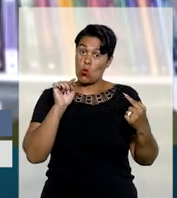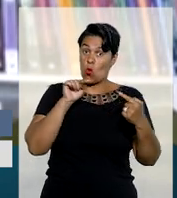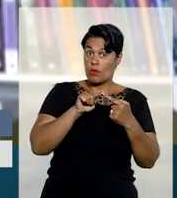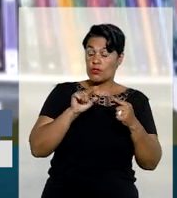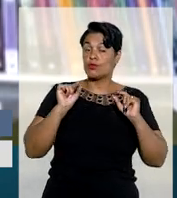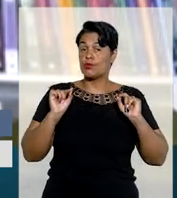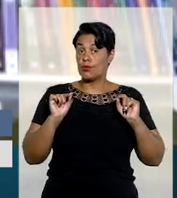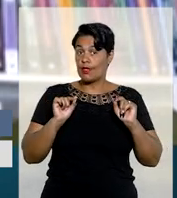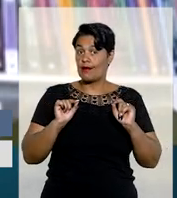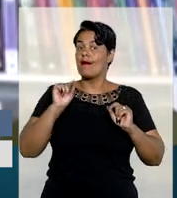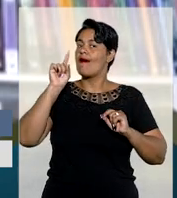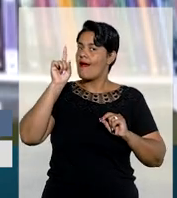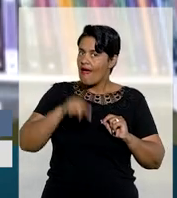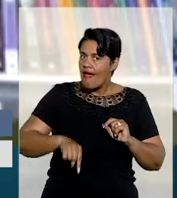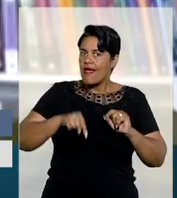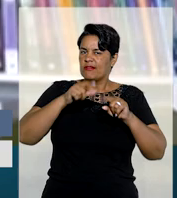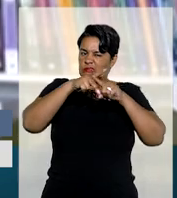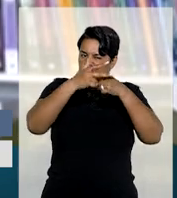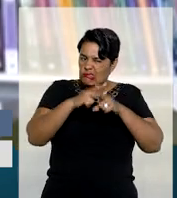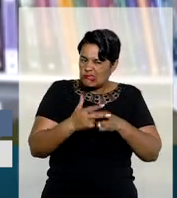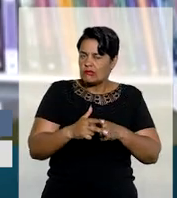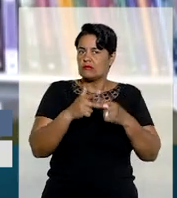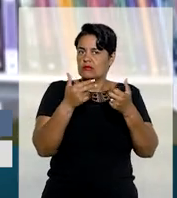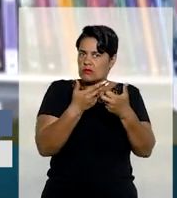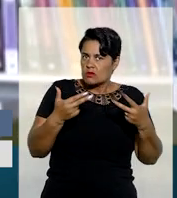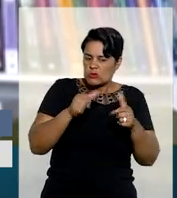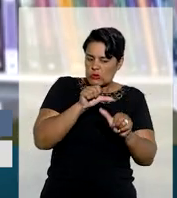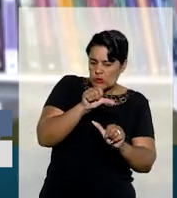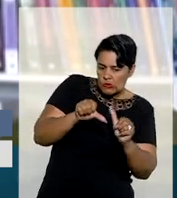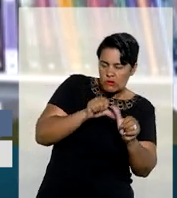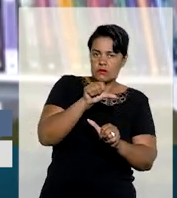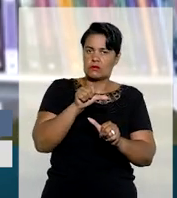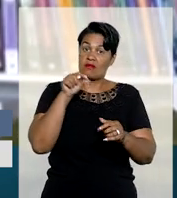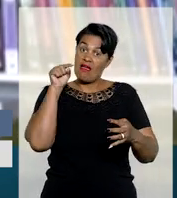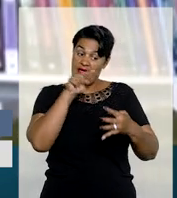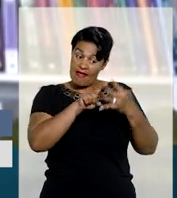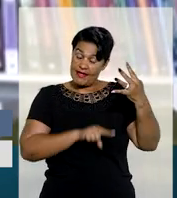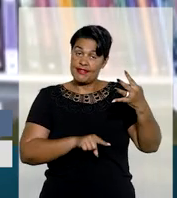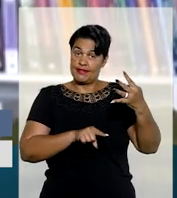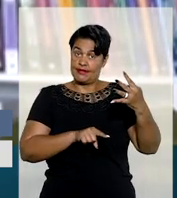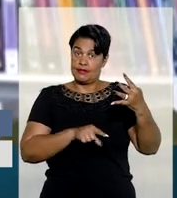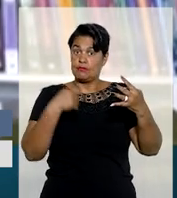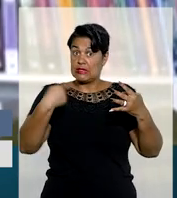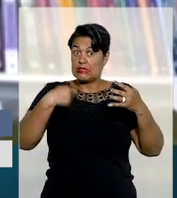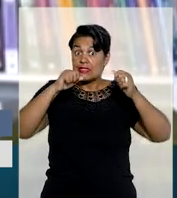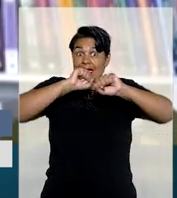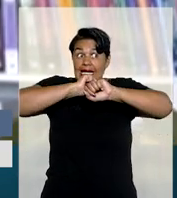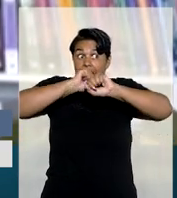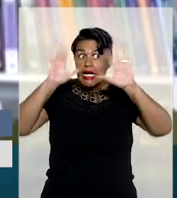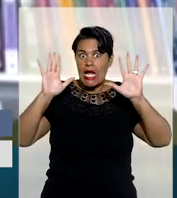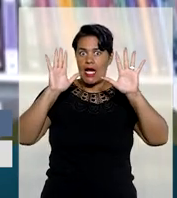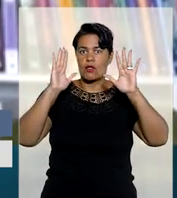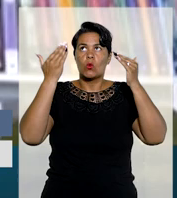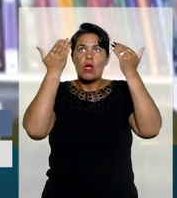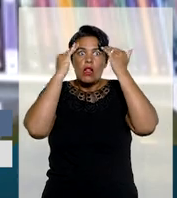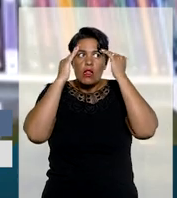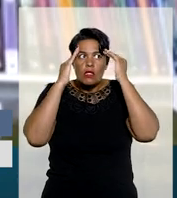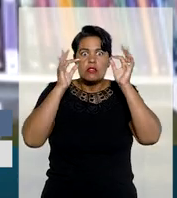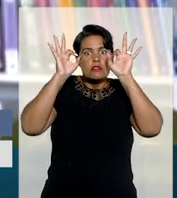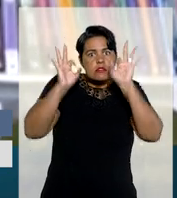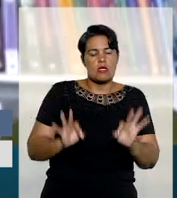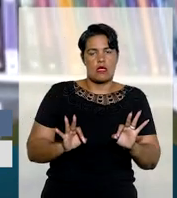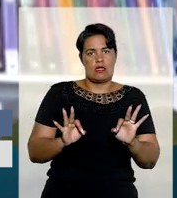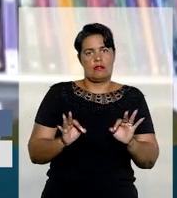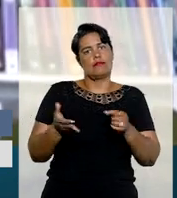objetivo justamente corrigir esses vícios especificamente, deixando a decisão mais clara, deixando a decisão mais